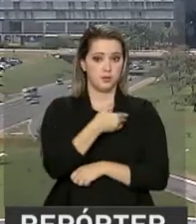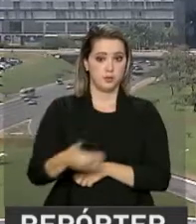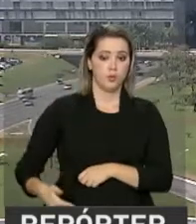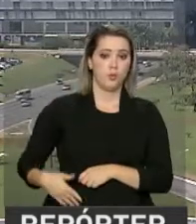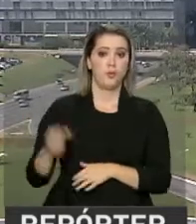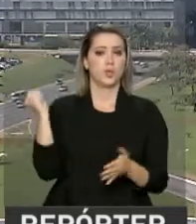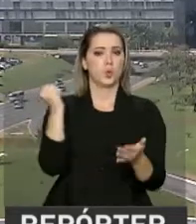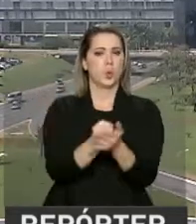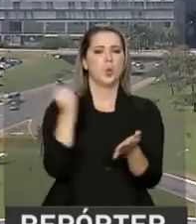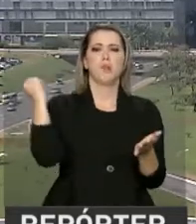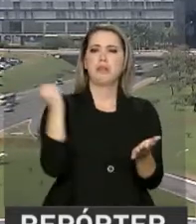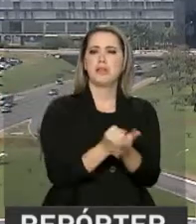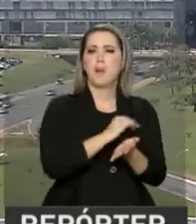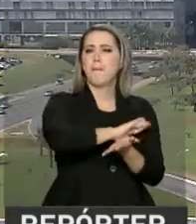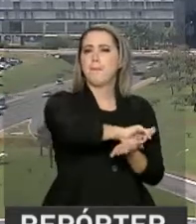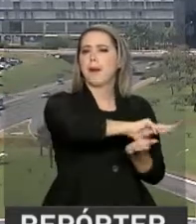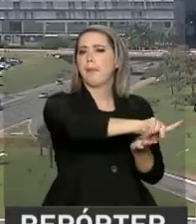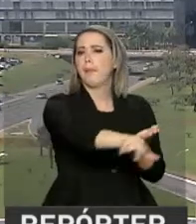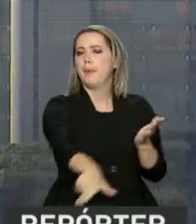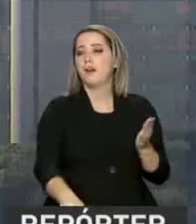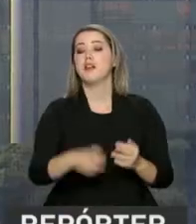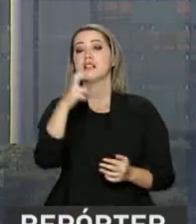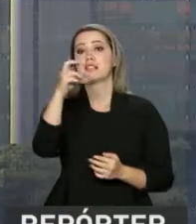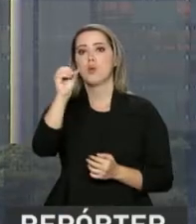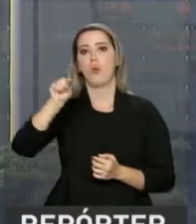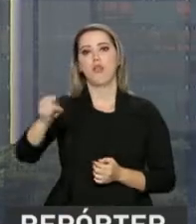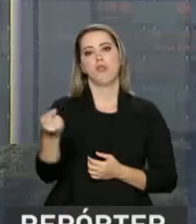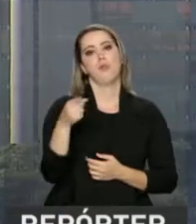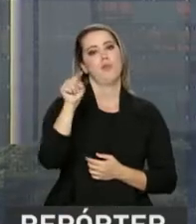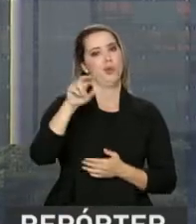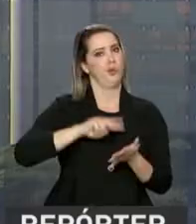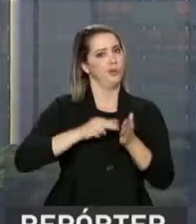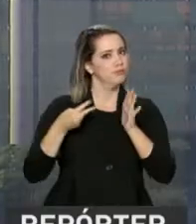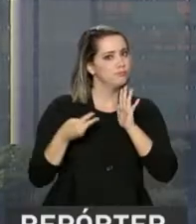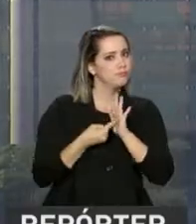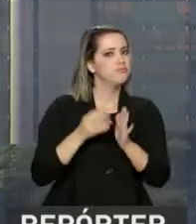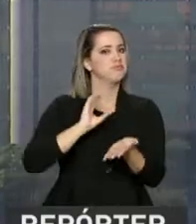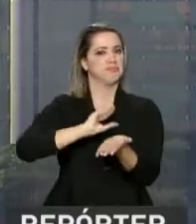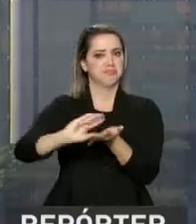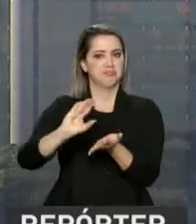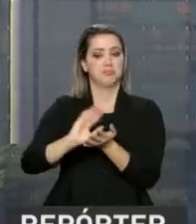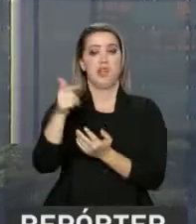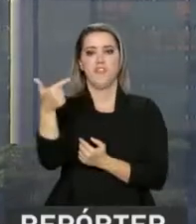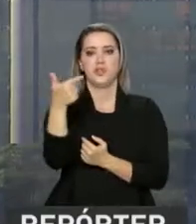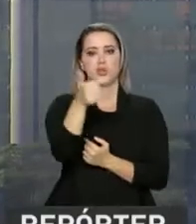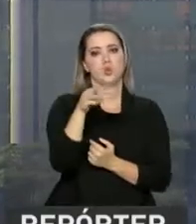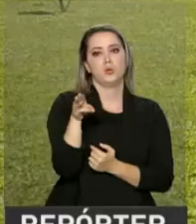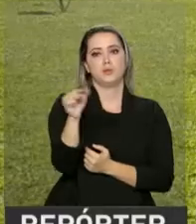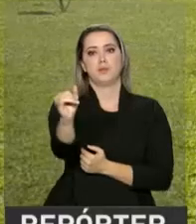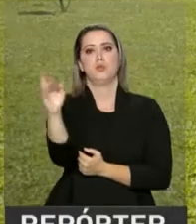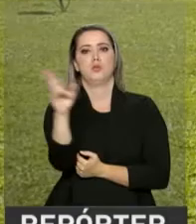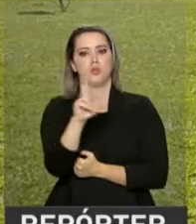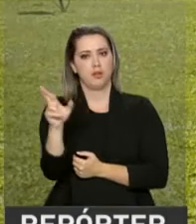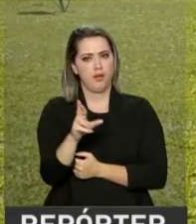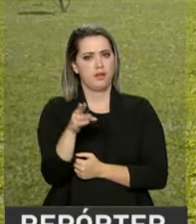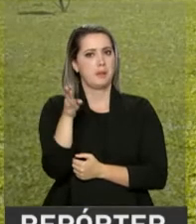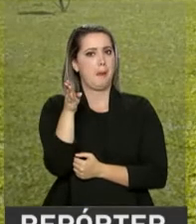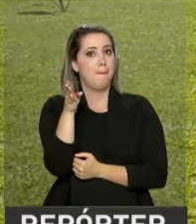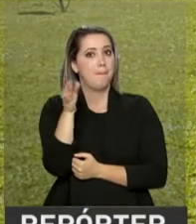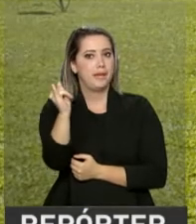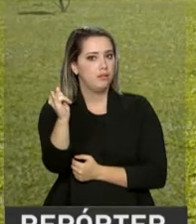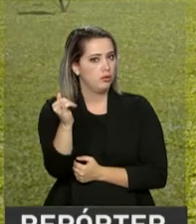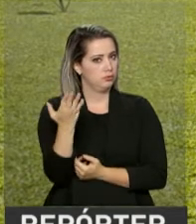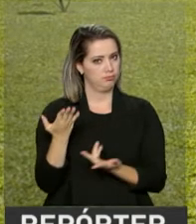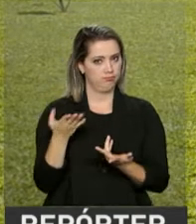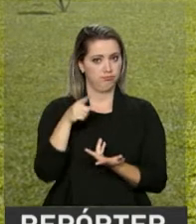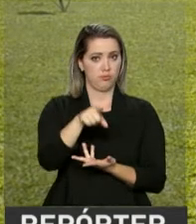50 mil contratos de prestação de serviços o que representou um investimento de 22 bilhões de reais as novas regras vão dar mais